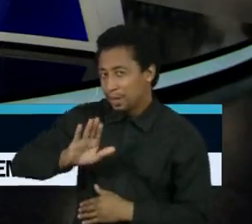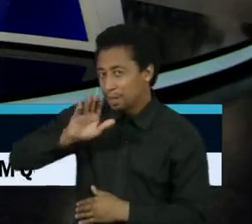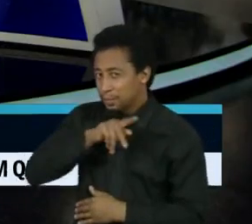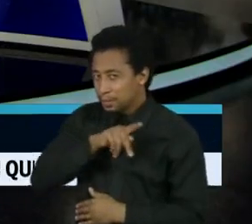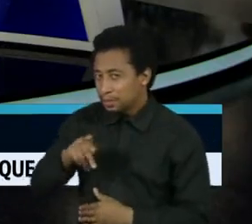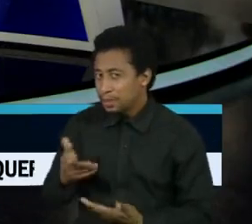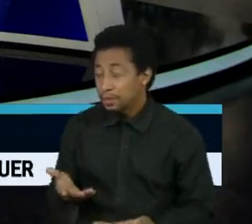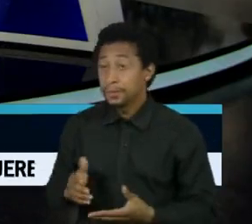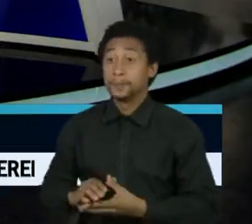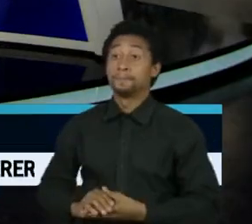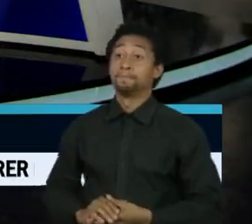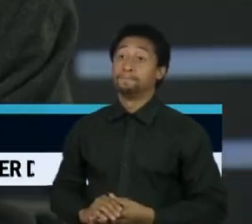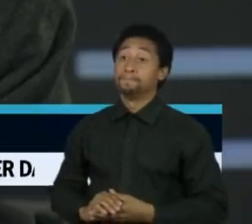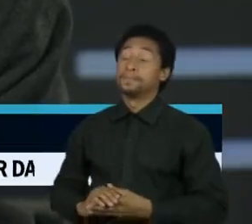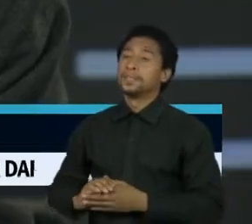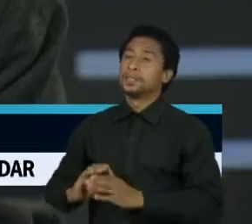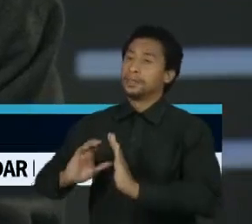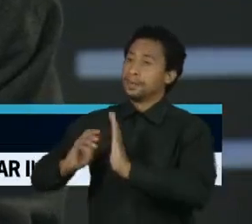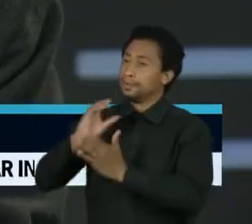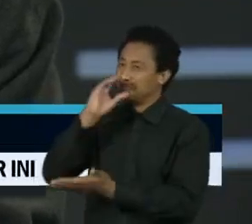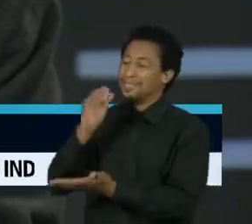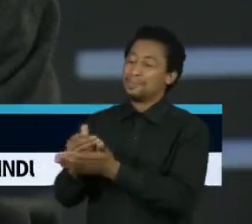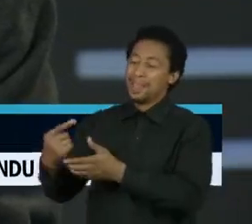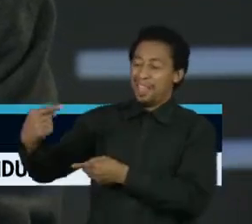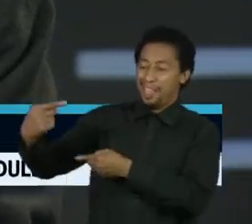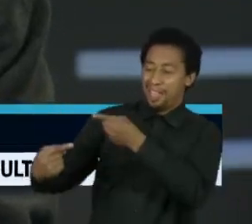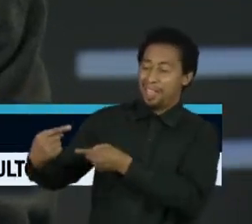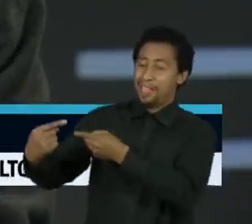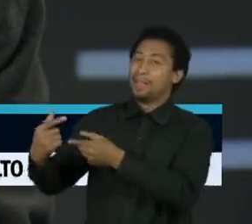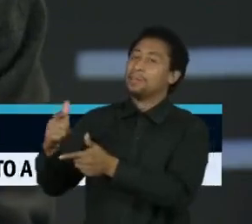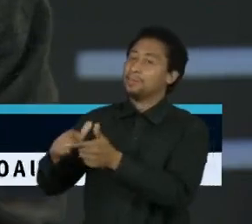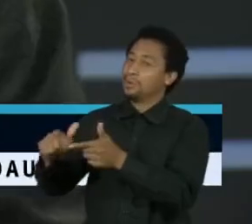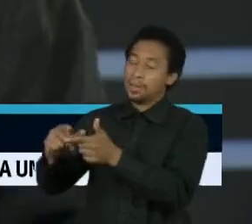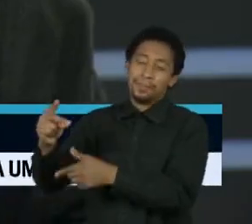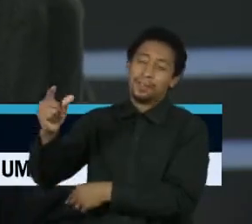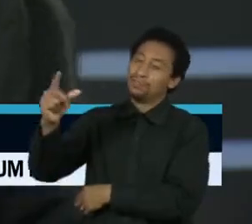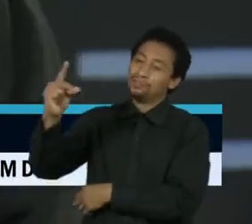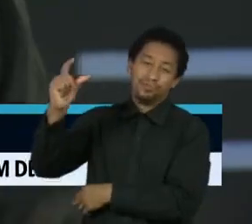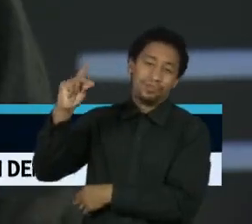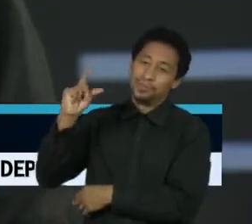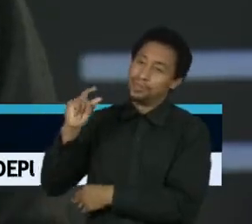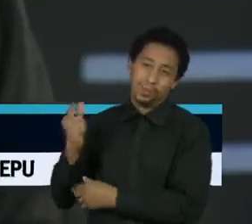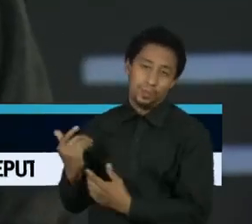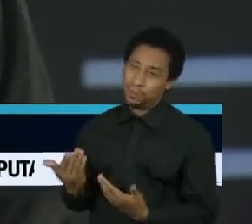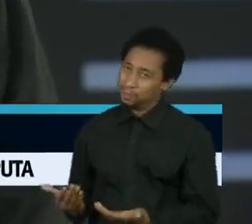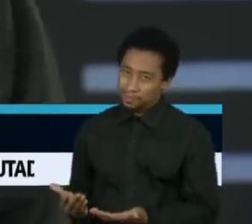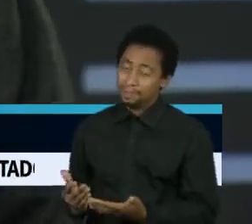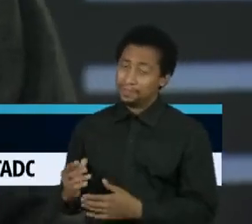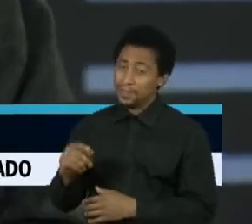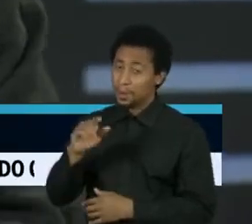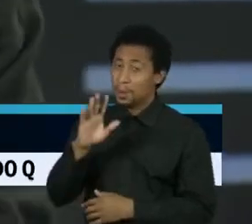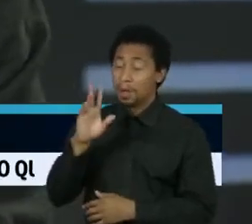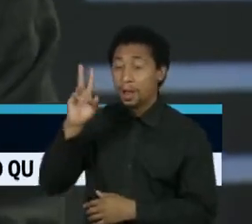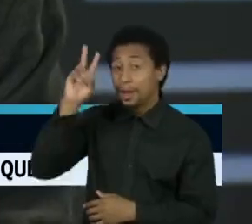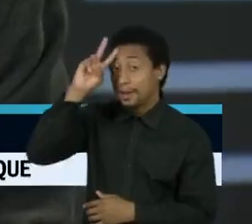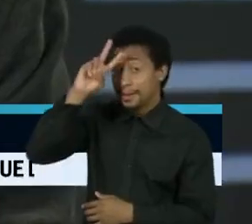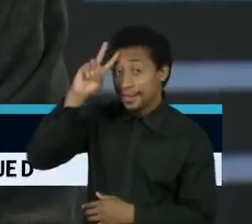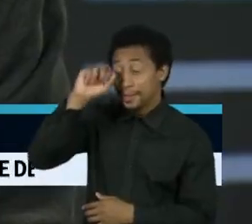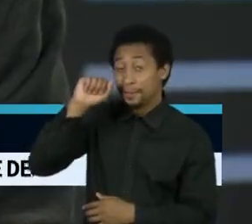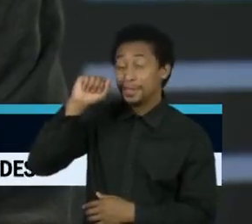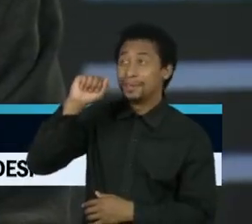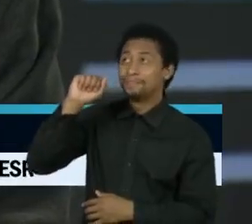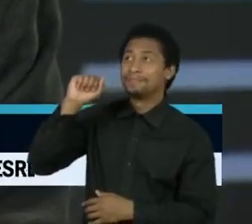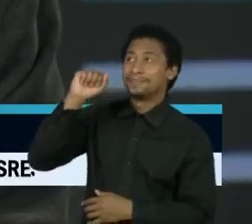PSDB é uma coisa tão antiga quanto o próprio PSDB, né? Vamos lembrar que depois